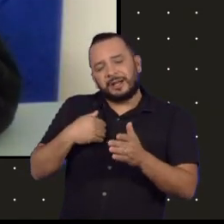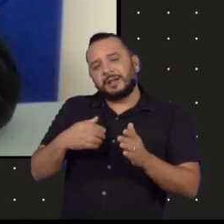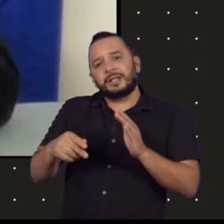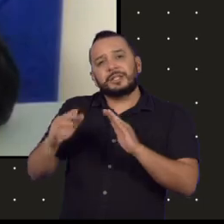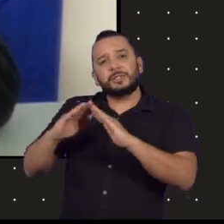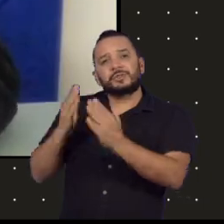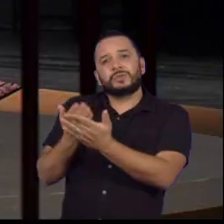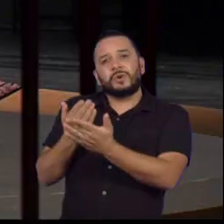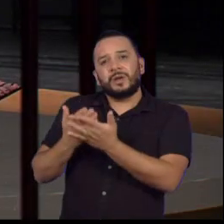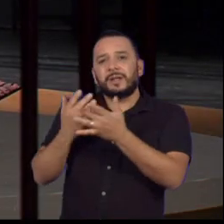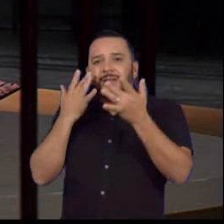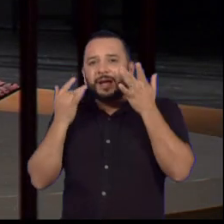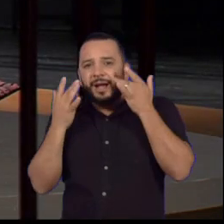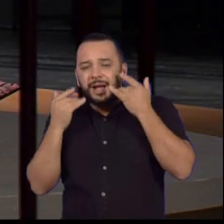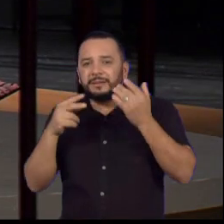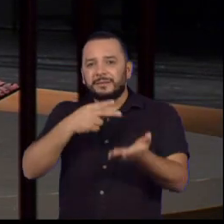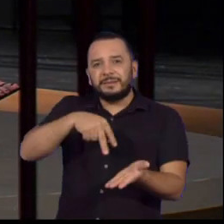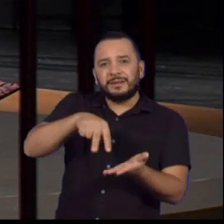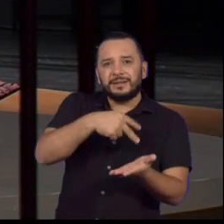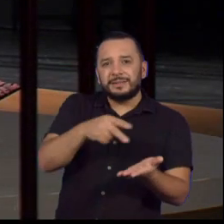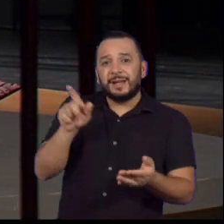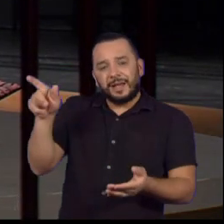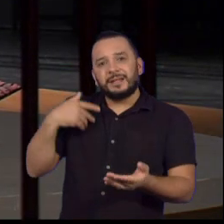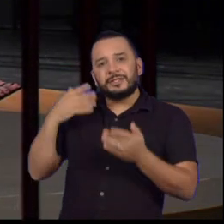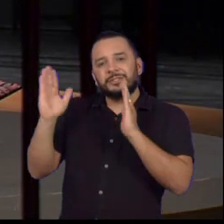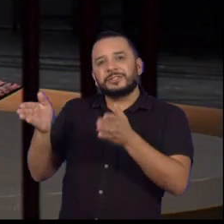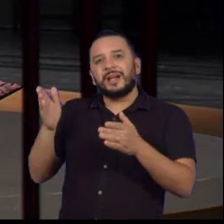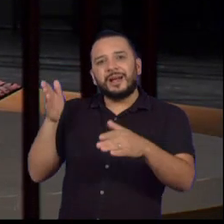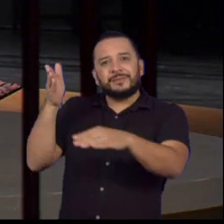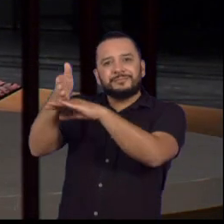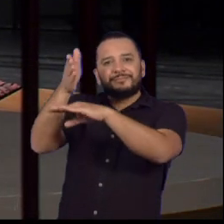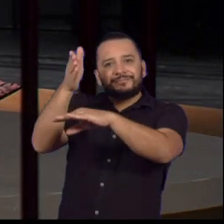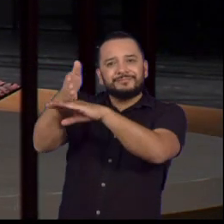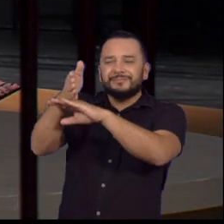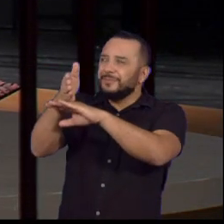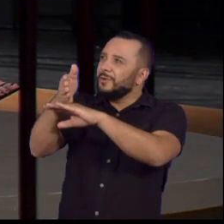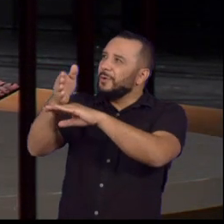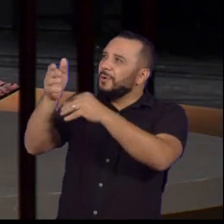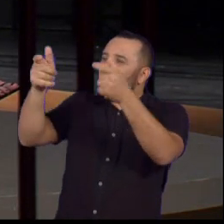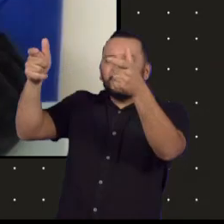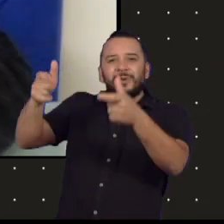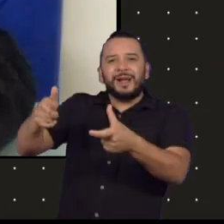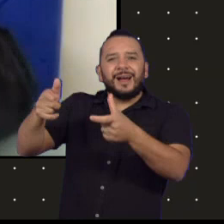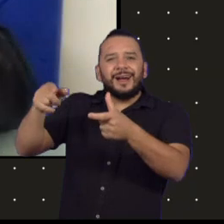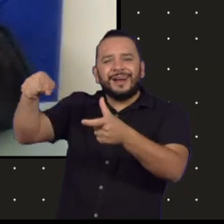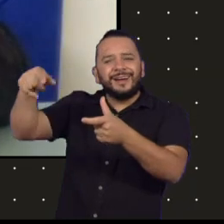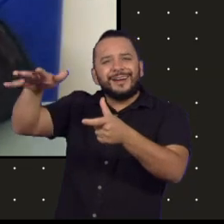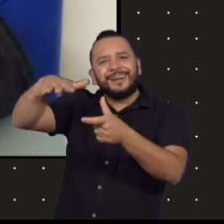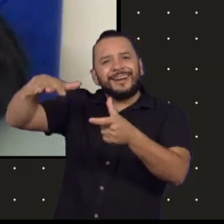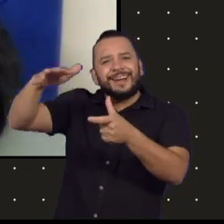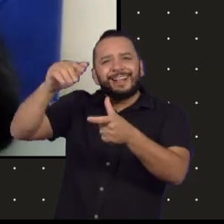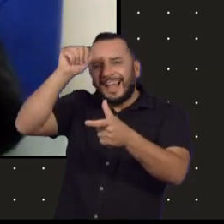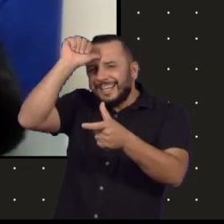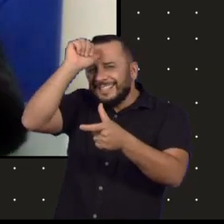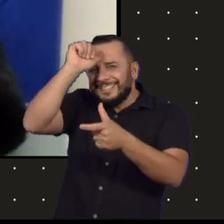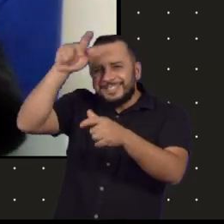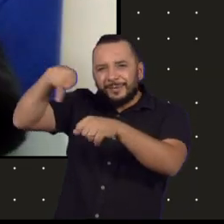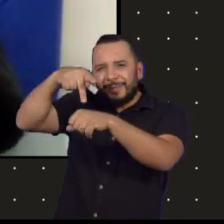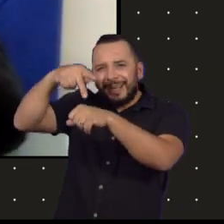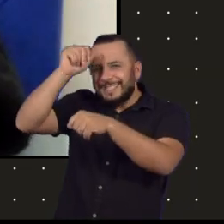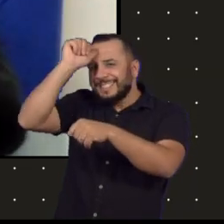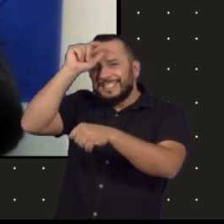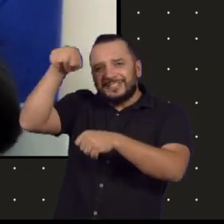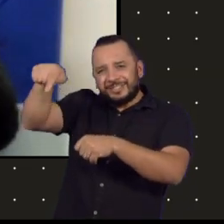E tinha passado pela Índia. Então, aquilo foi incrível, assim, muito enriquecedor. E foi minha primeira experiência